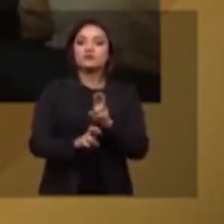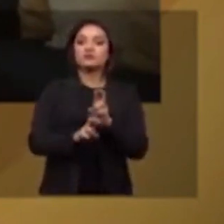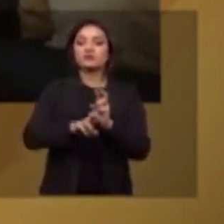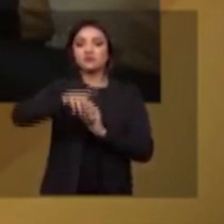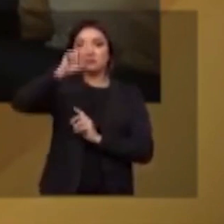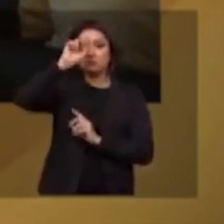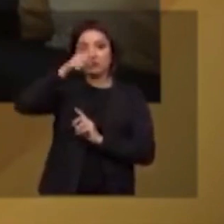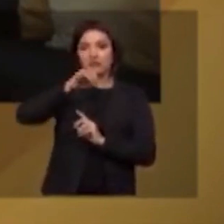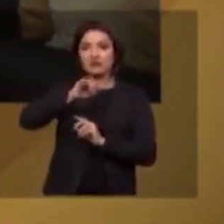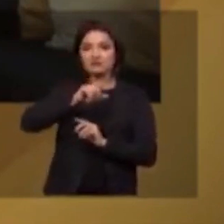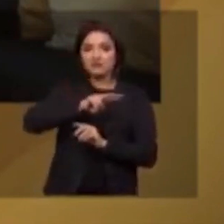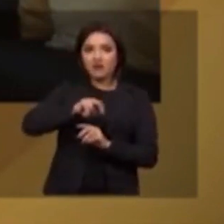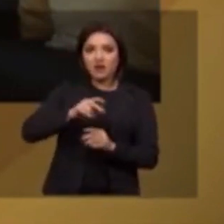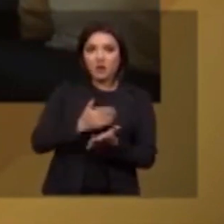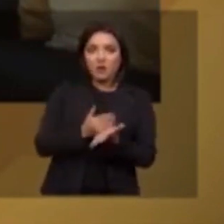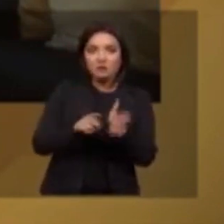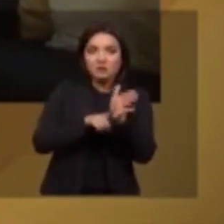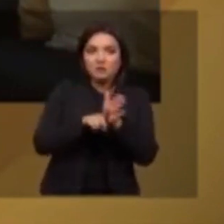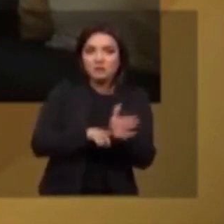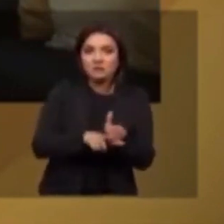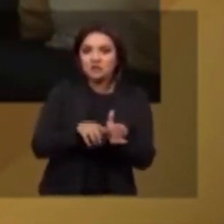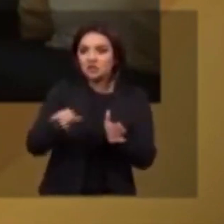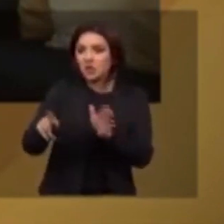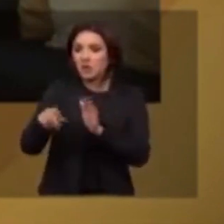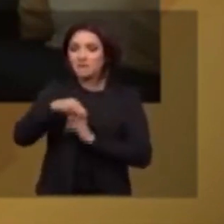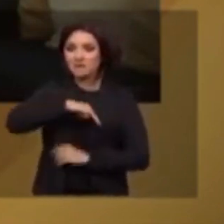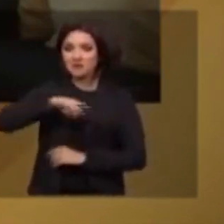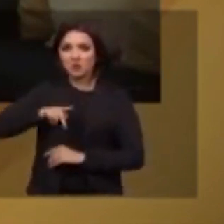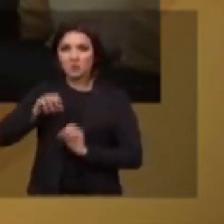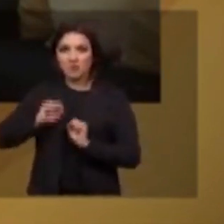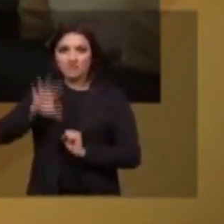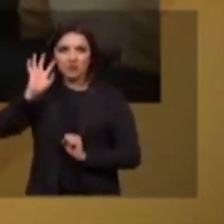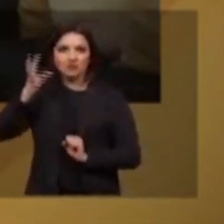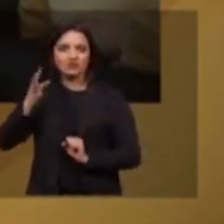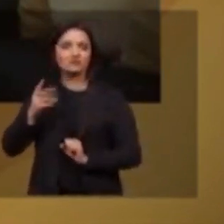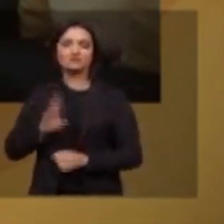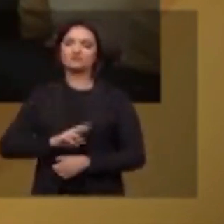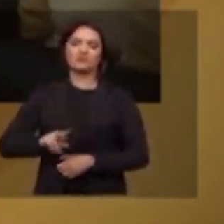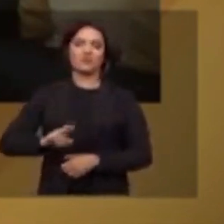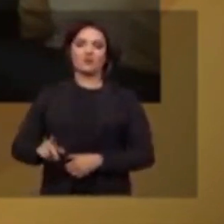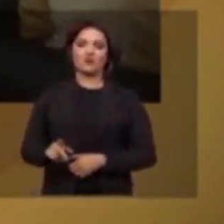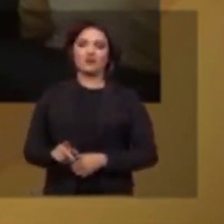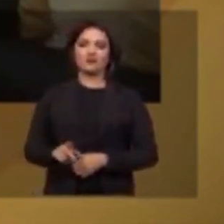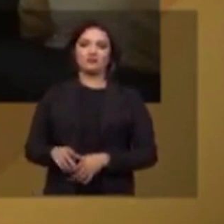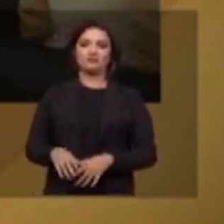instalação de inquérito por parte do Ministério Público. Porque é inconfundível,